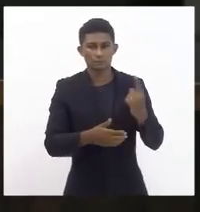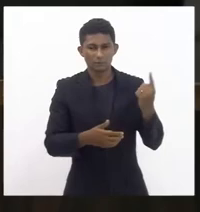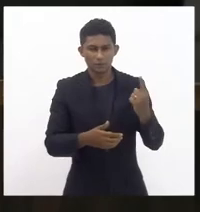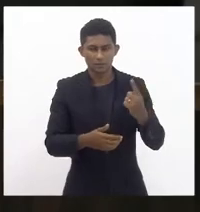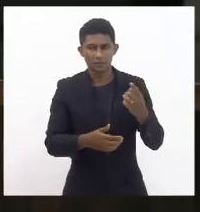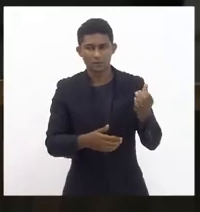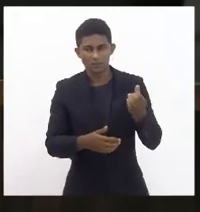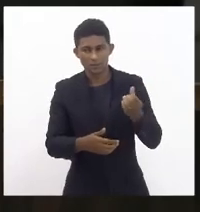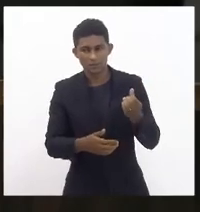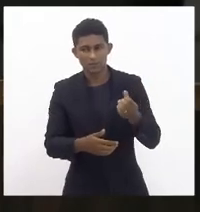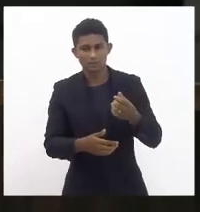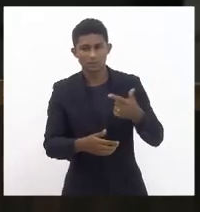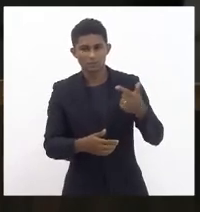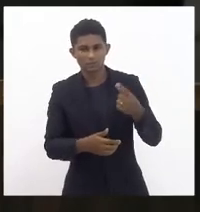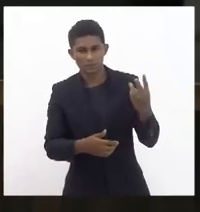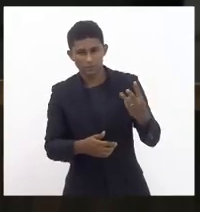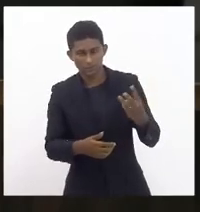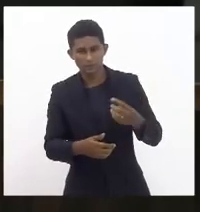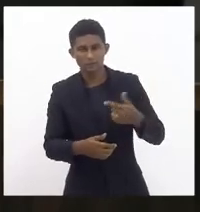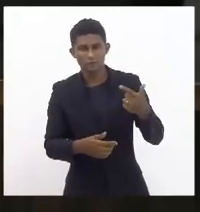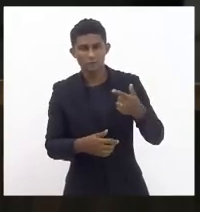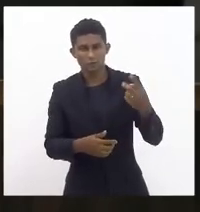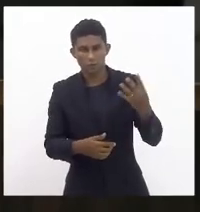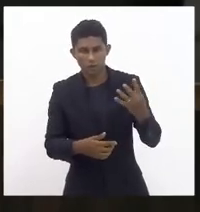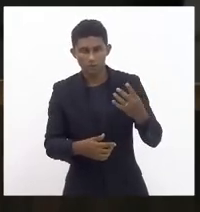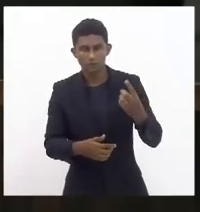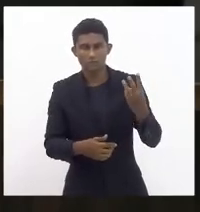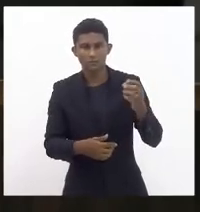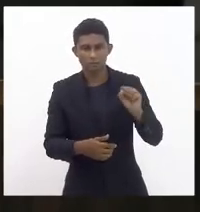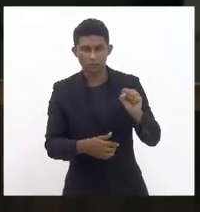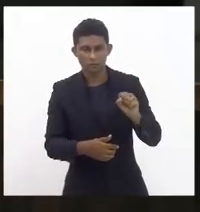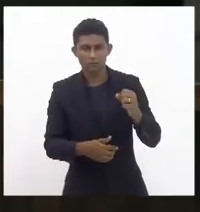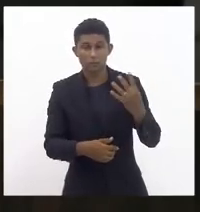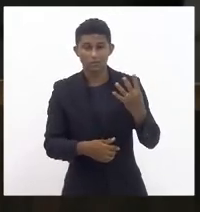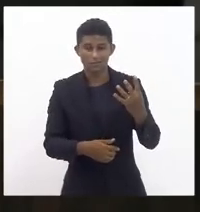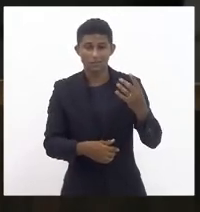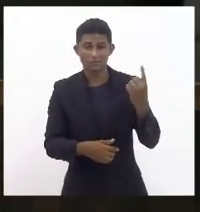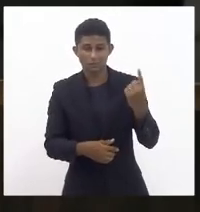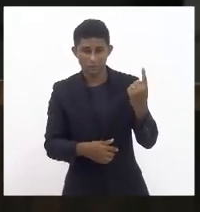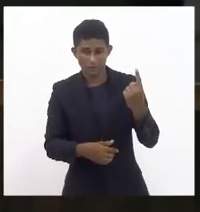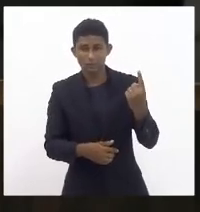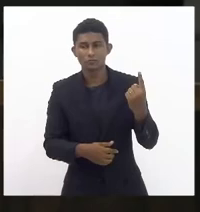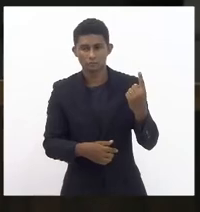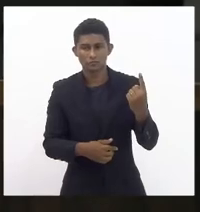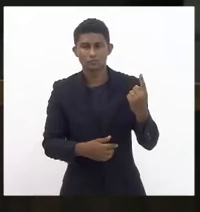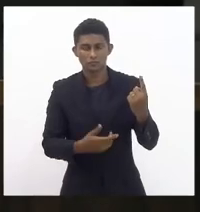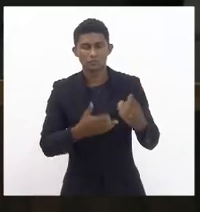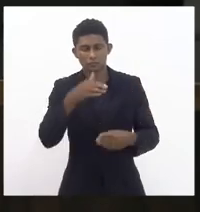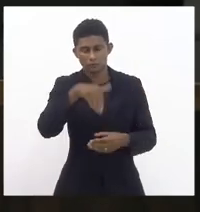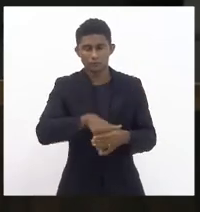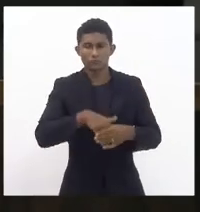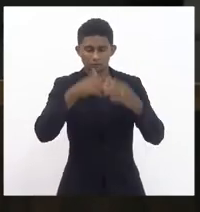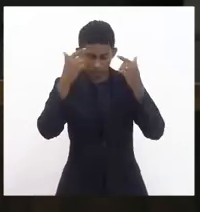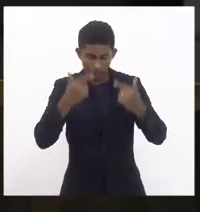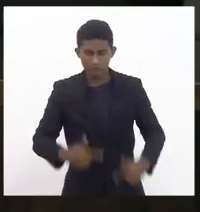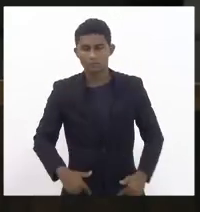objeto da pauta 23º 24º ao 38º e 40º primeiro abstenção